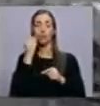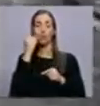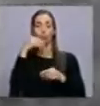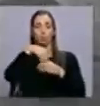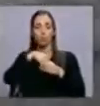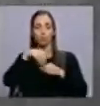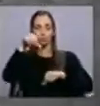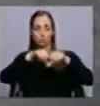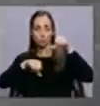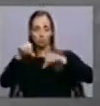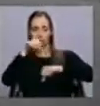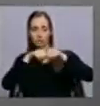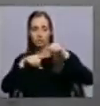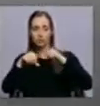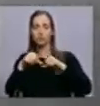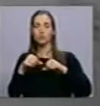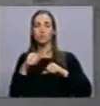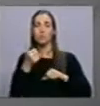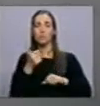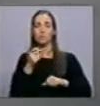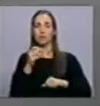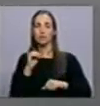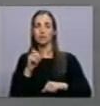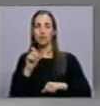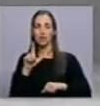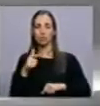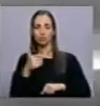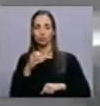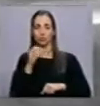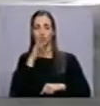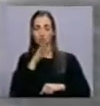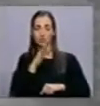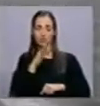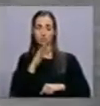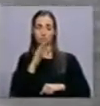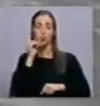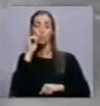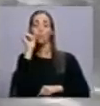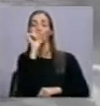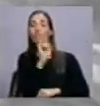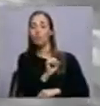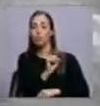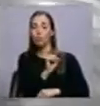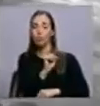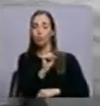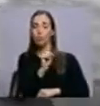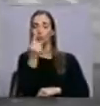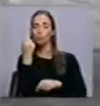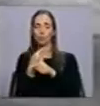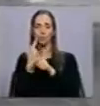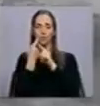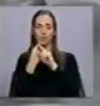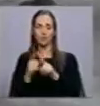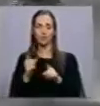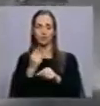deste meteorito, sobretudo basalto, diz-nos que o seu pai foi um elemento diferenciado. Isto é